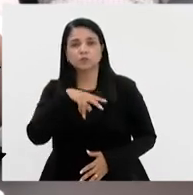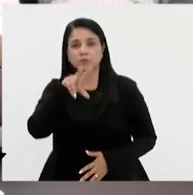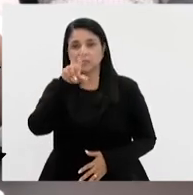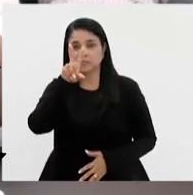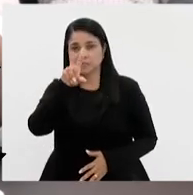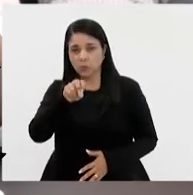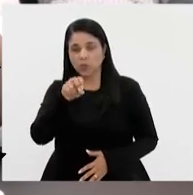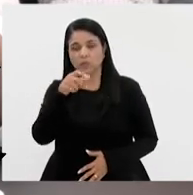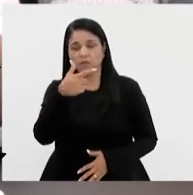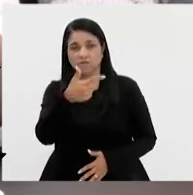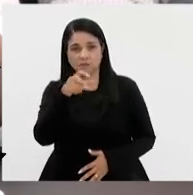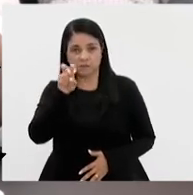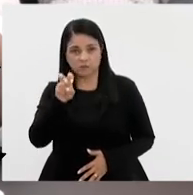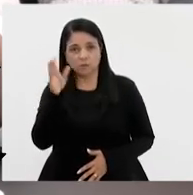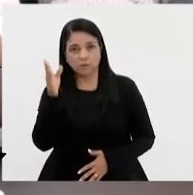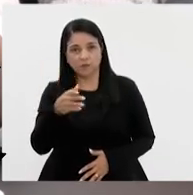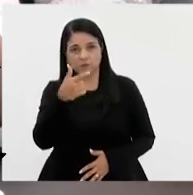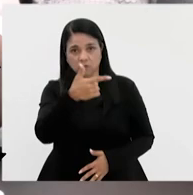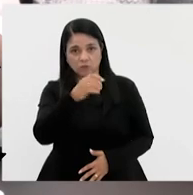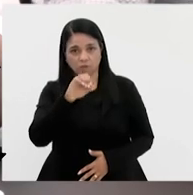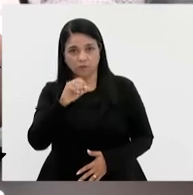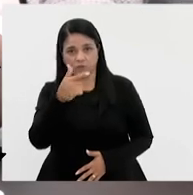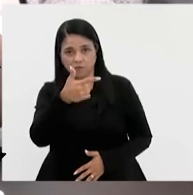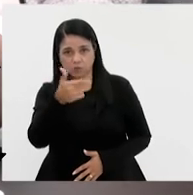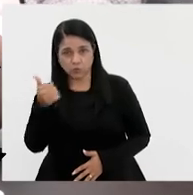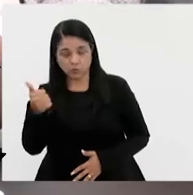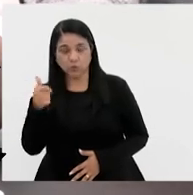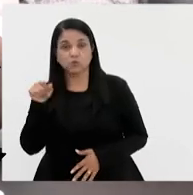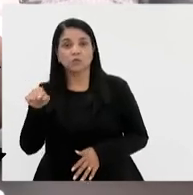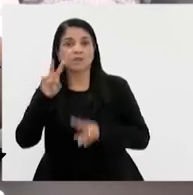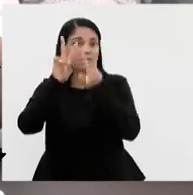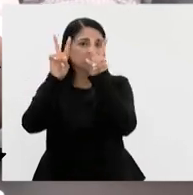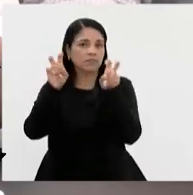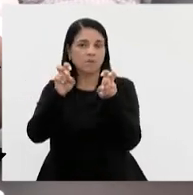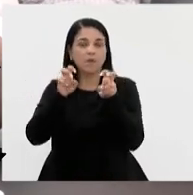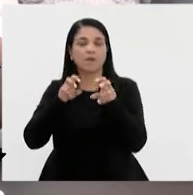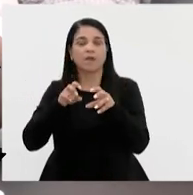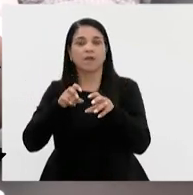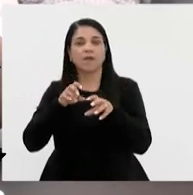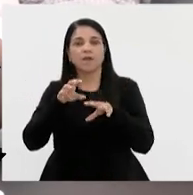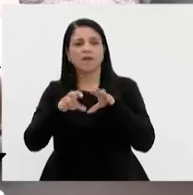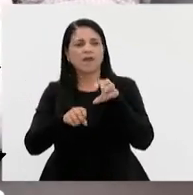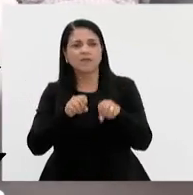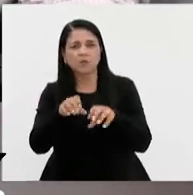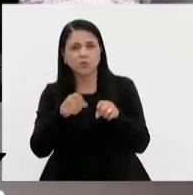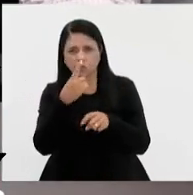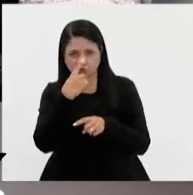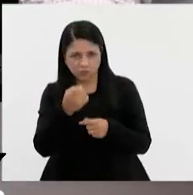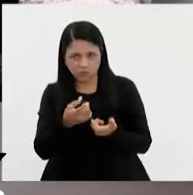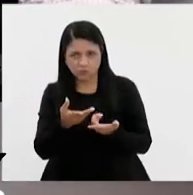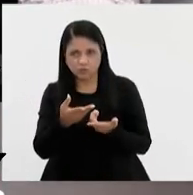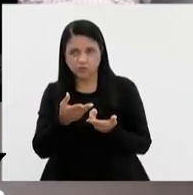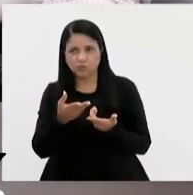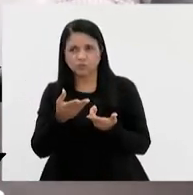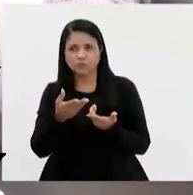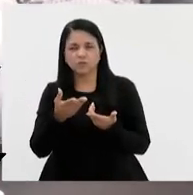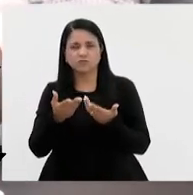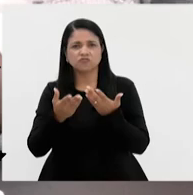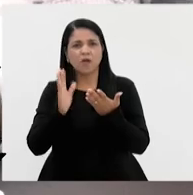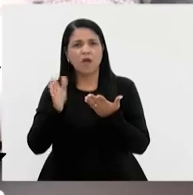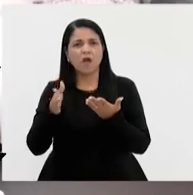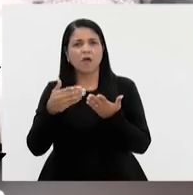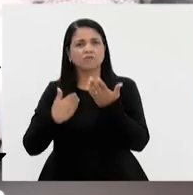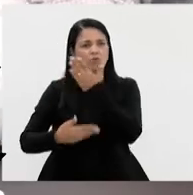5025, de 21, sobre catadores, ele foi baixado em diligência. Mas foi baixado em diligência há 500